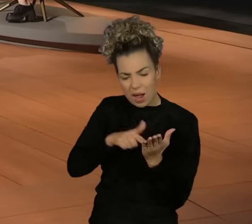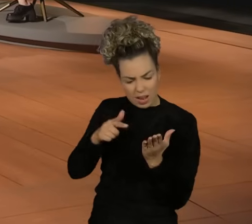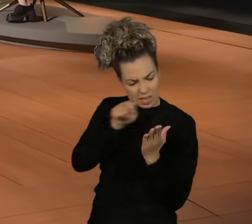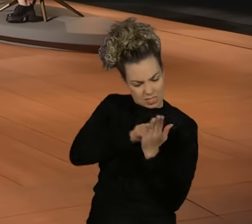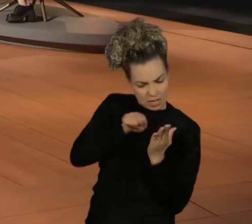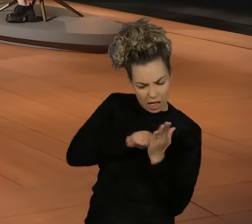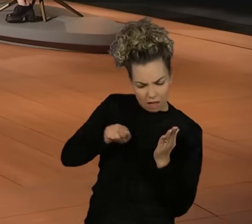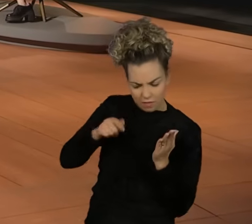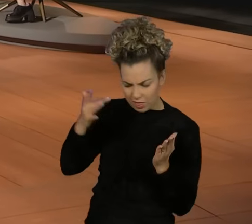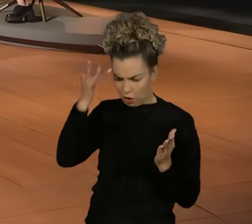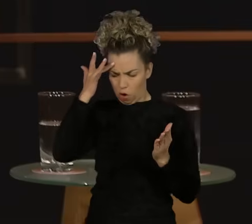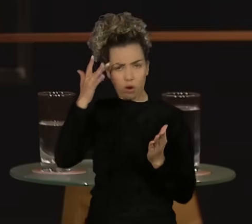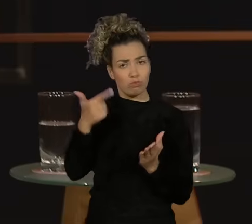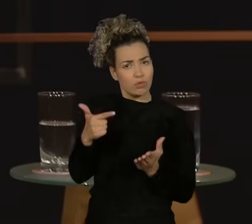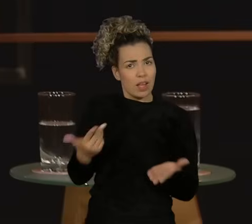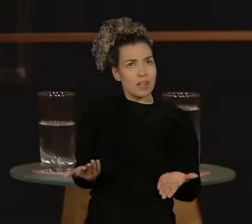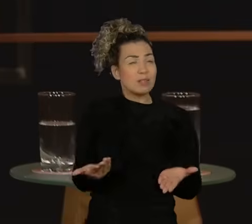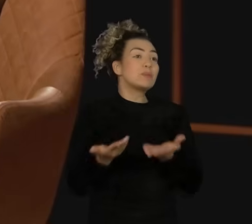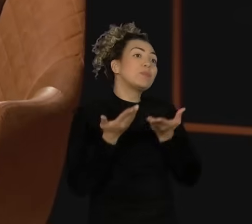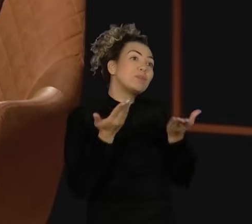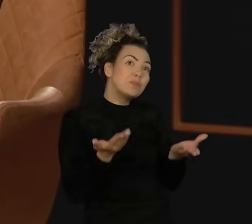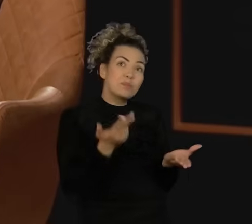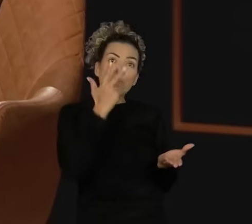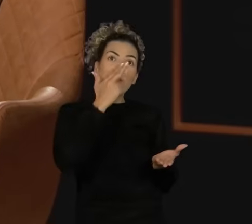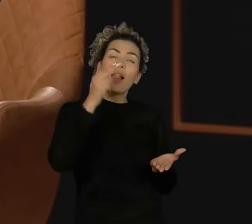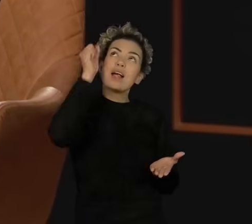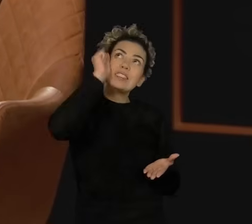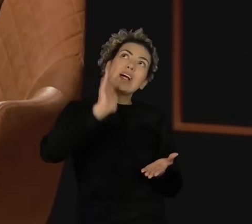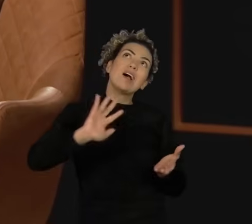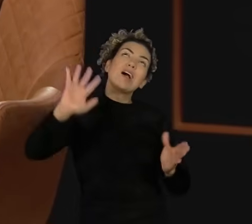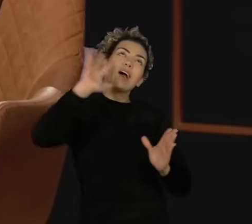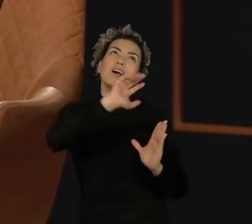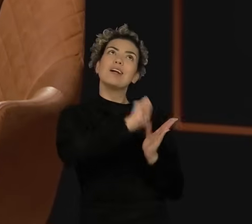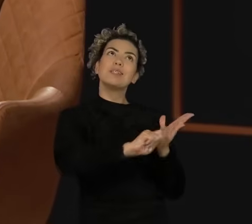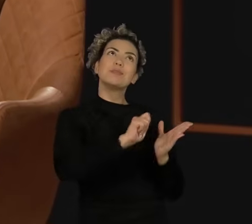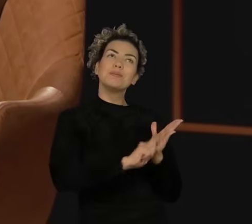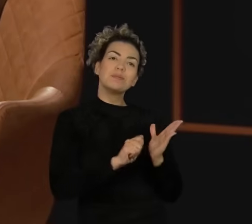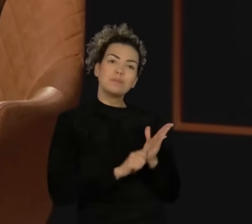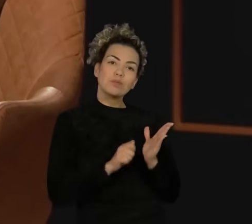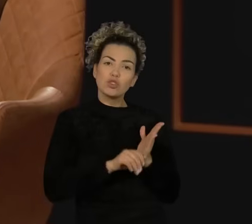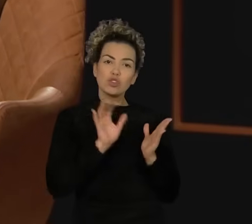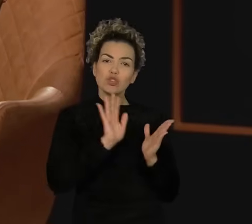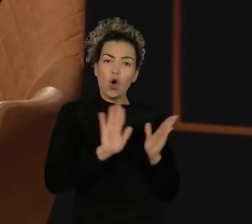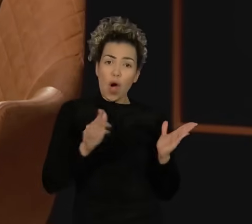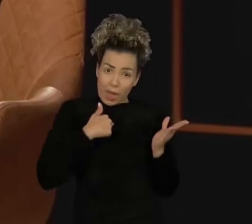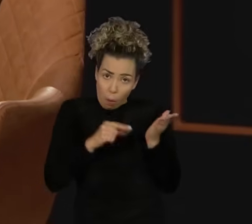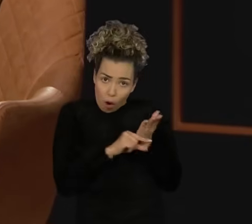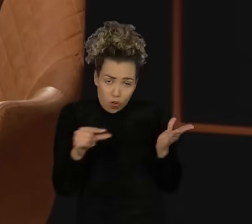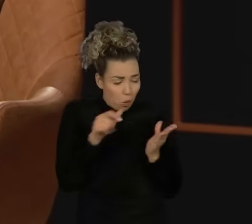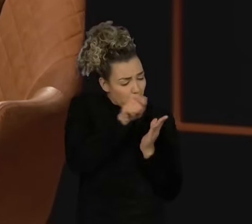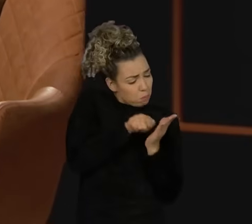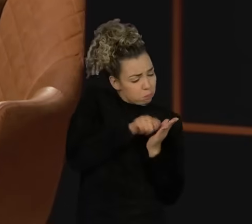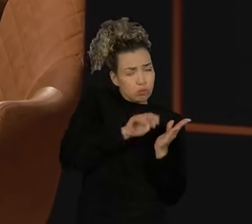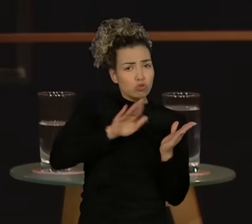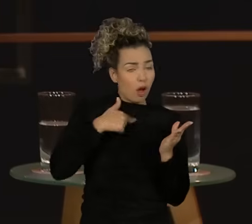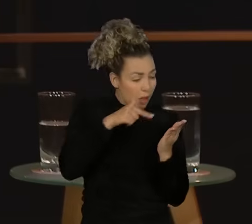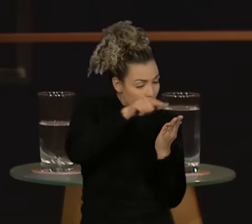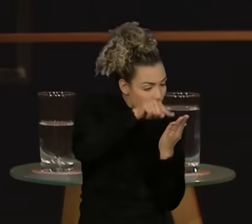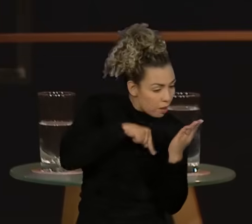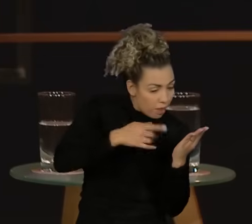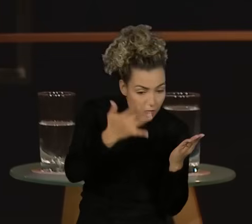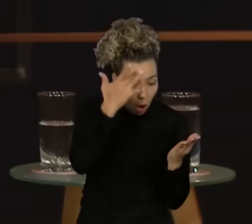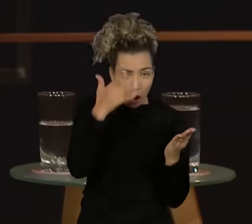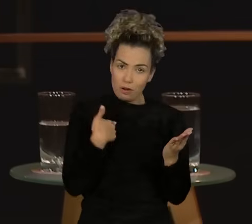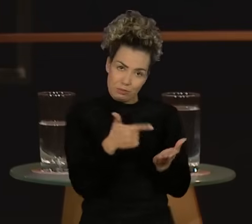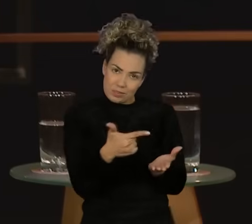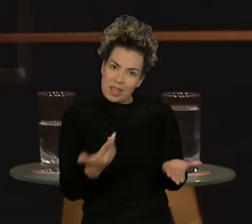exatamente. Aqueles eureka, né? Nossa, eu fiz assim. Incrível. Aí, de